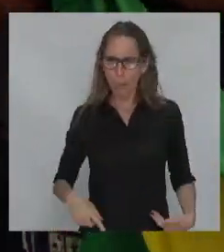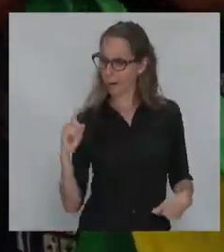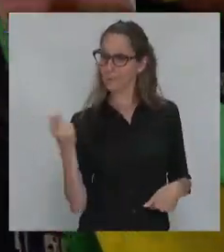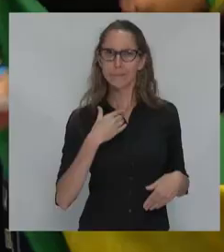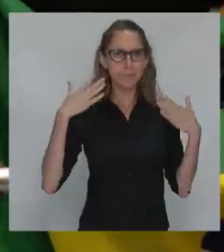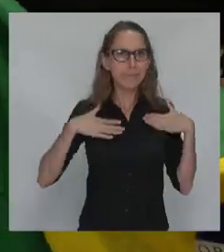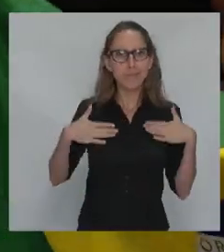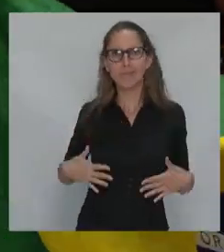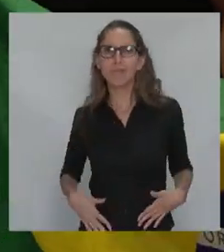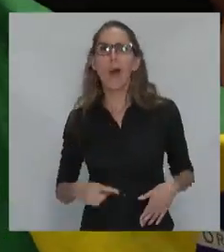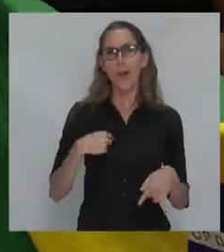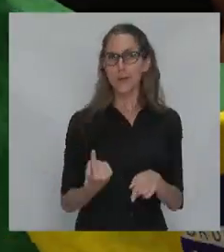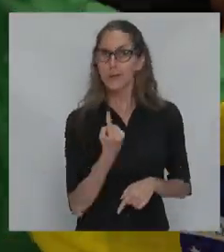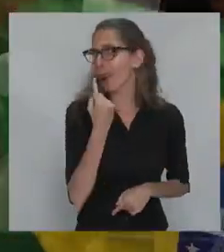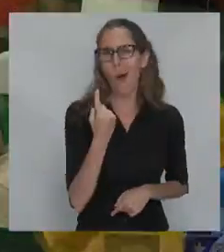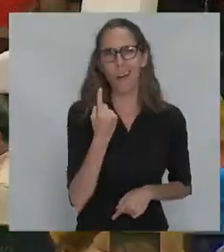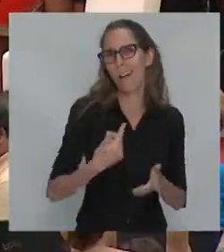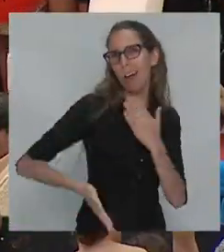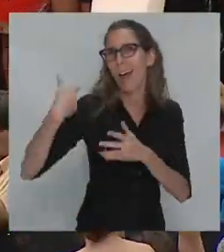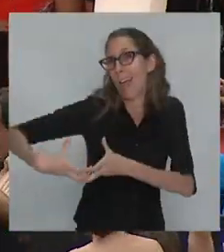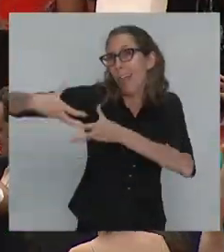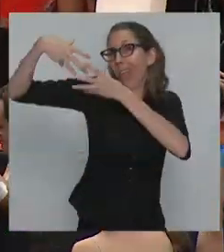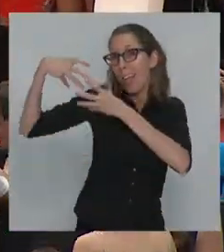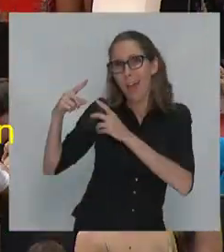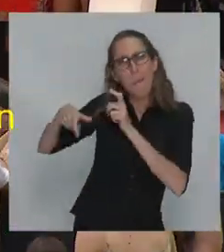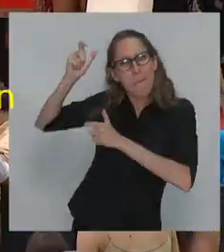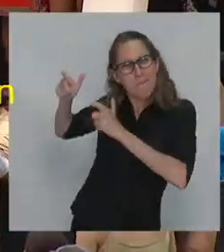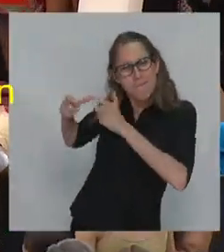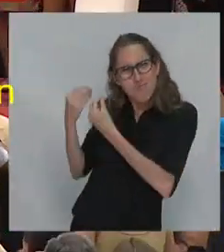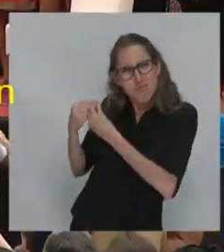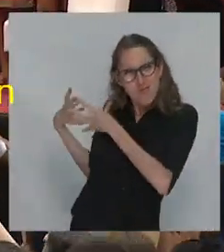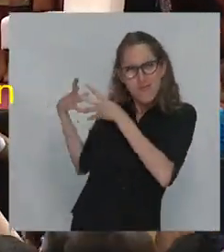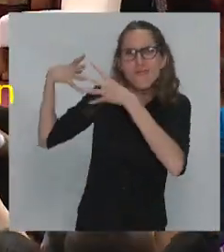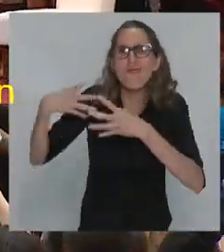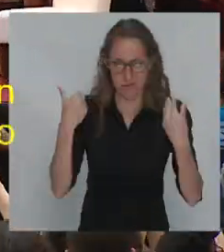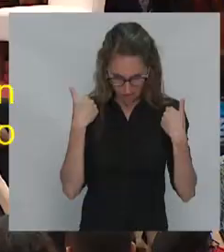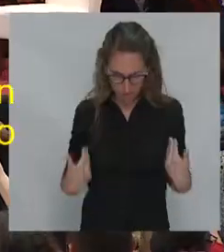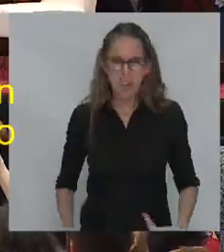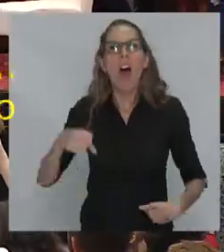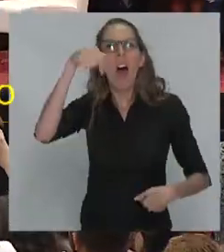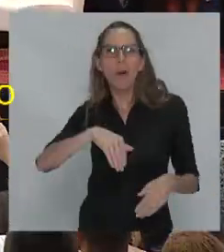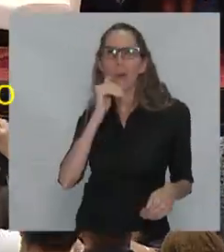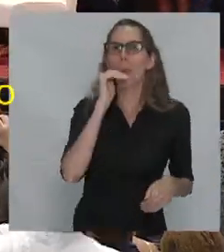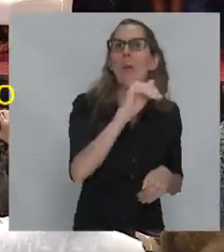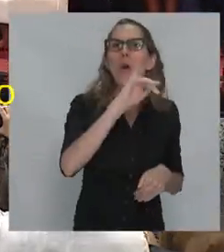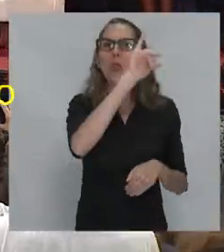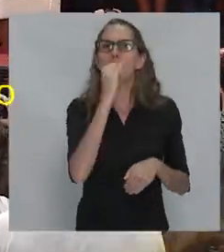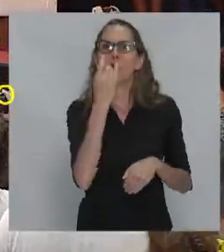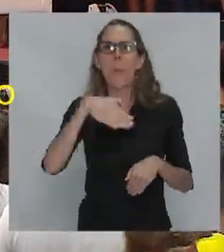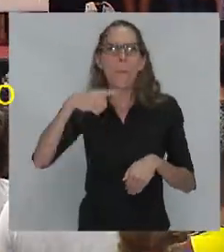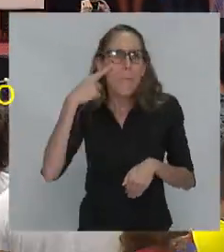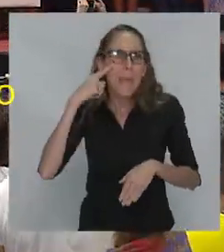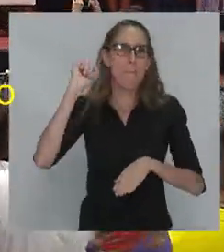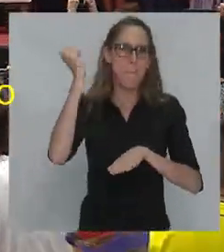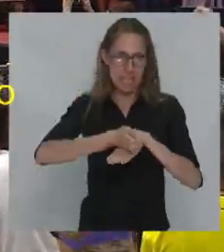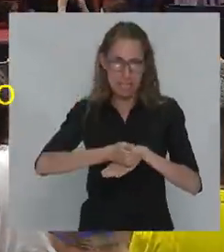corpos da América Latina e do mundo. Então, vamos fechar dizendo Zumbi presente, Zumbi